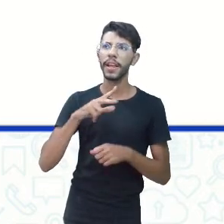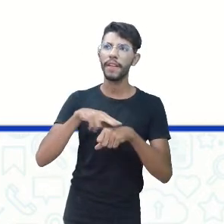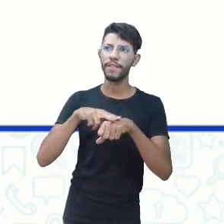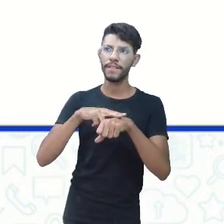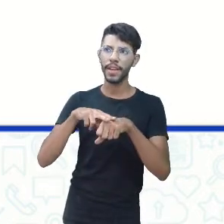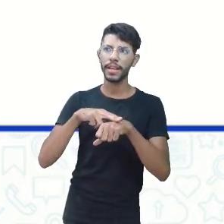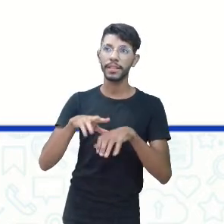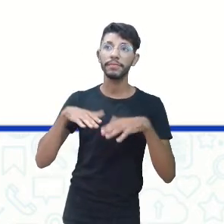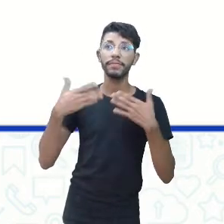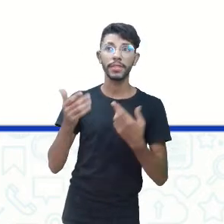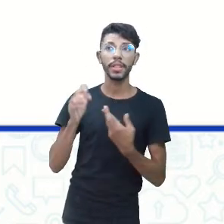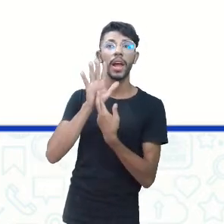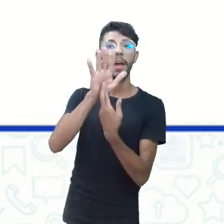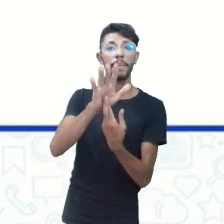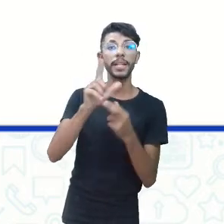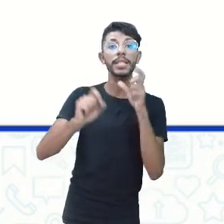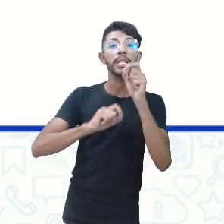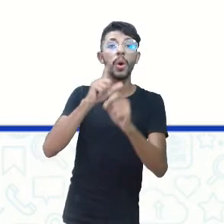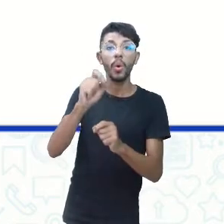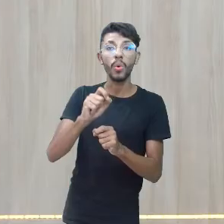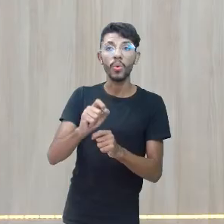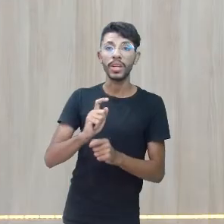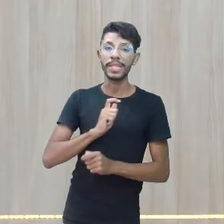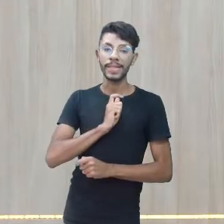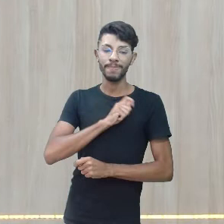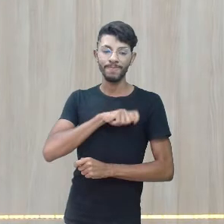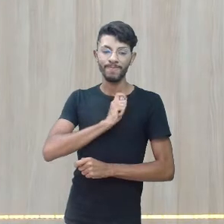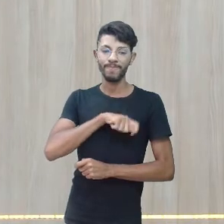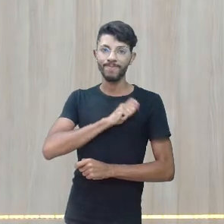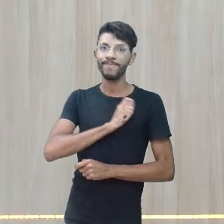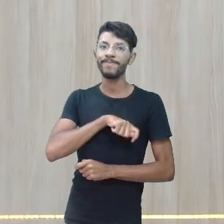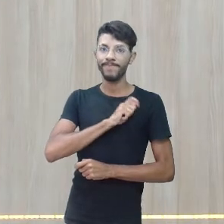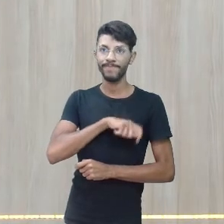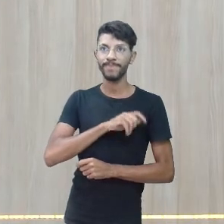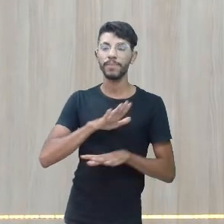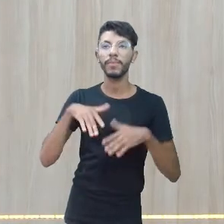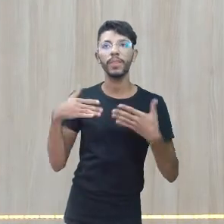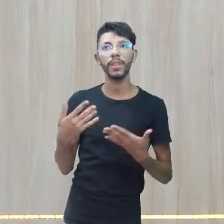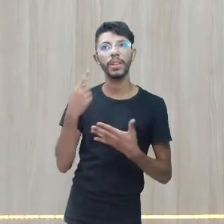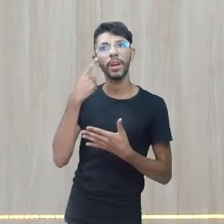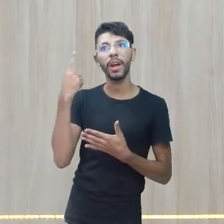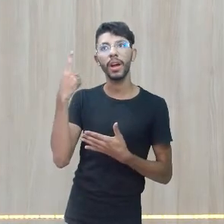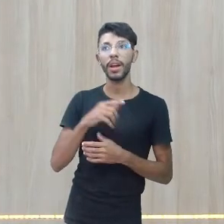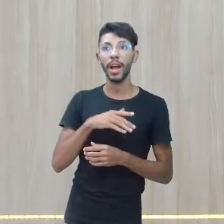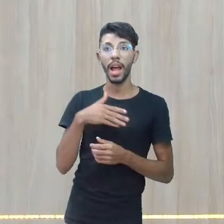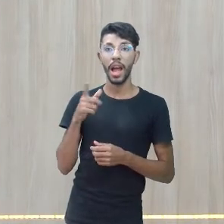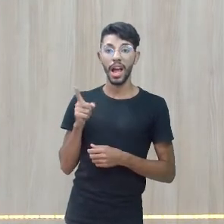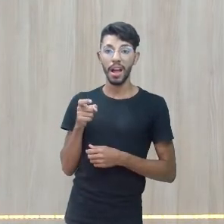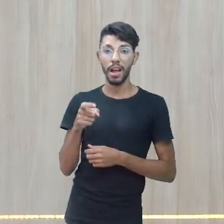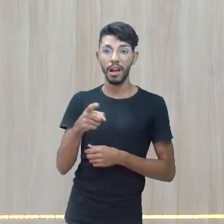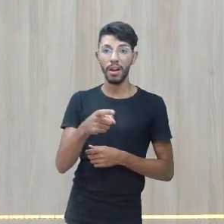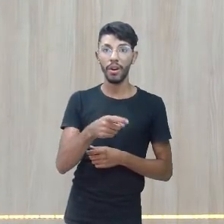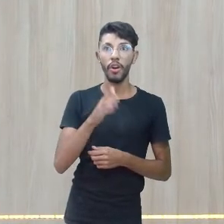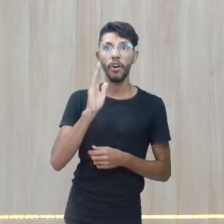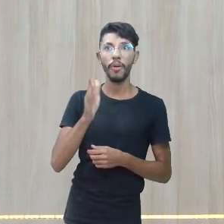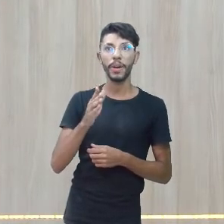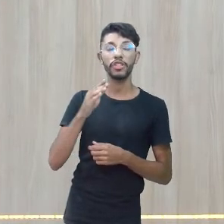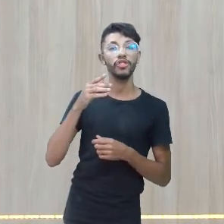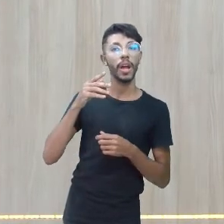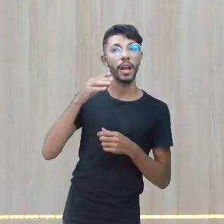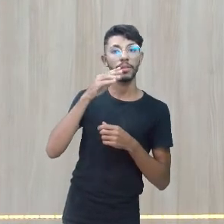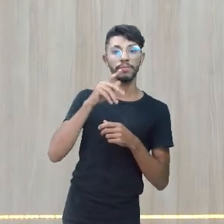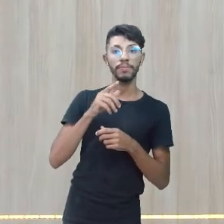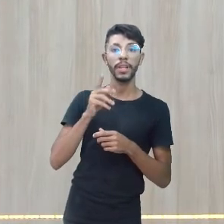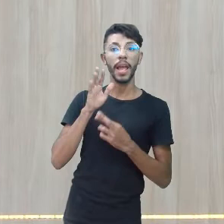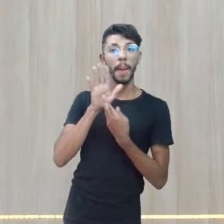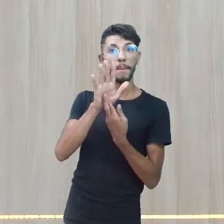Ela representa a maldade, não é? Então, a cobra, ela representa, no imaginário